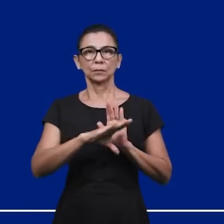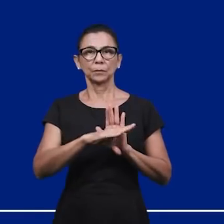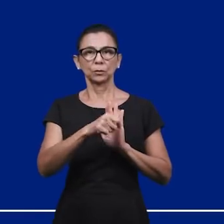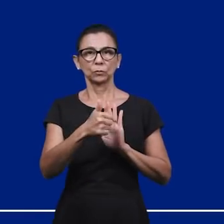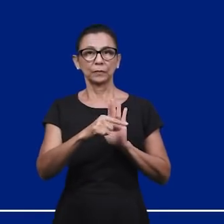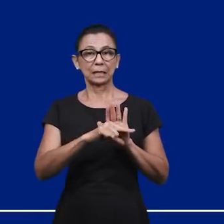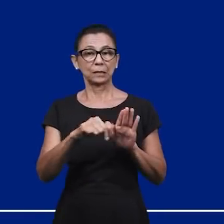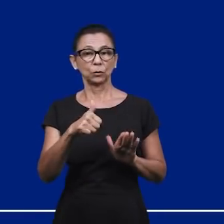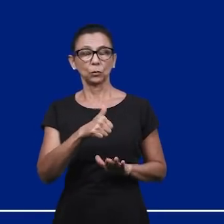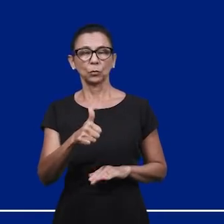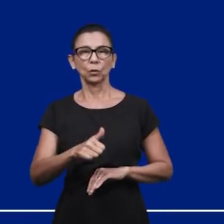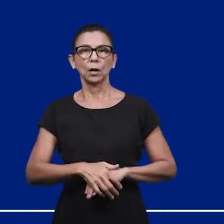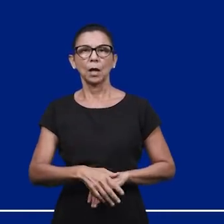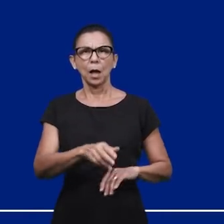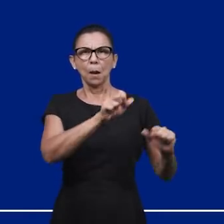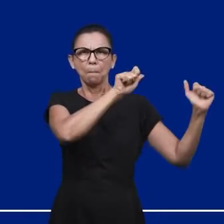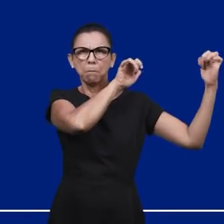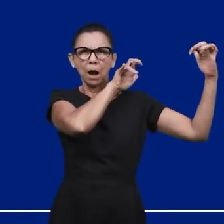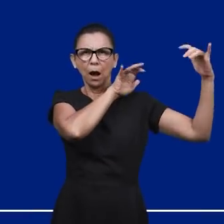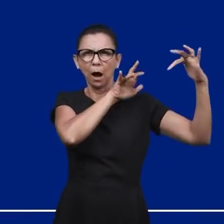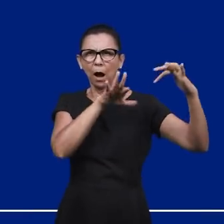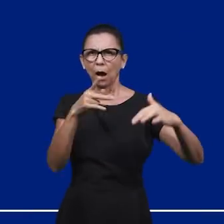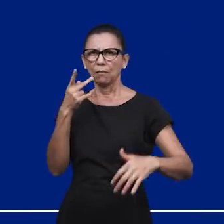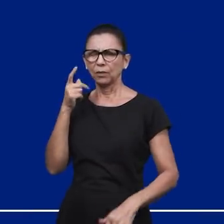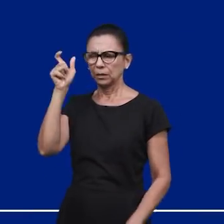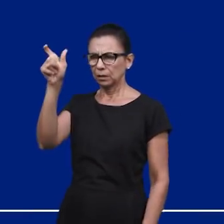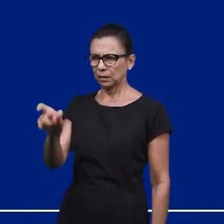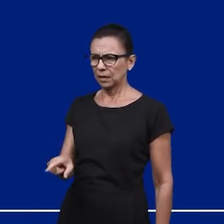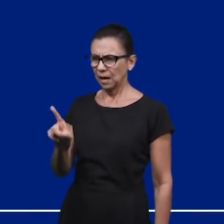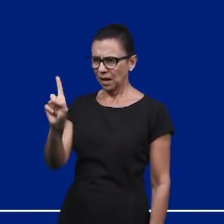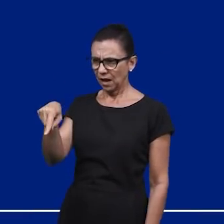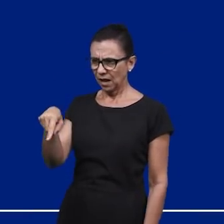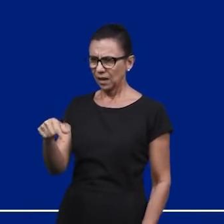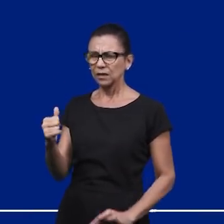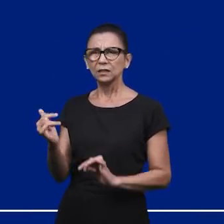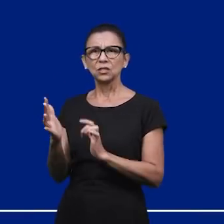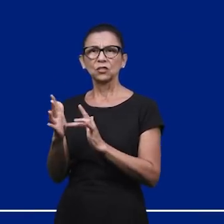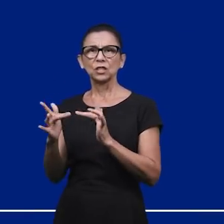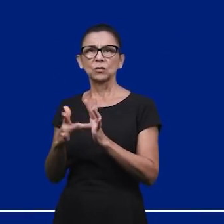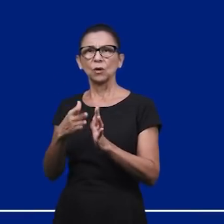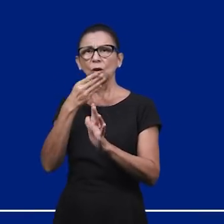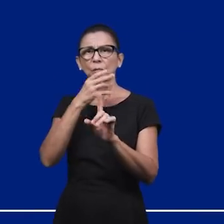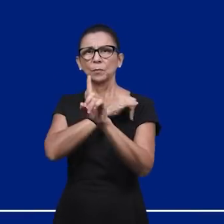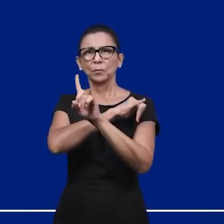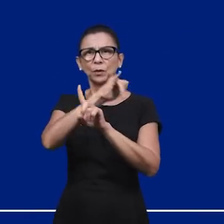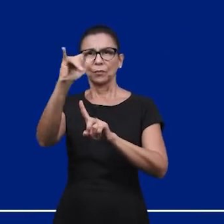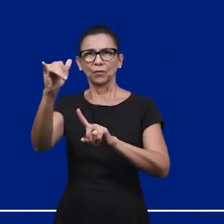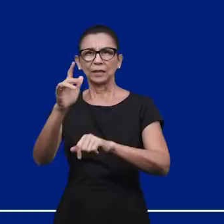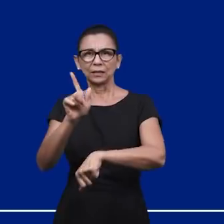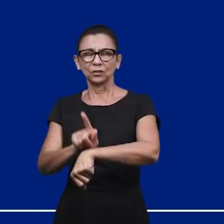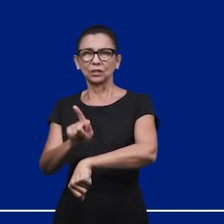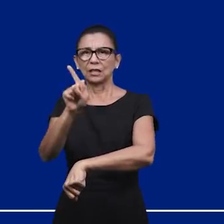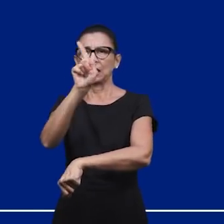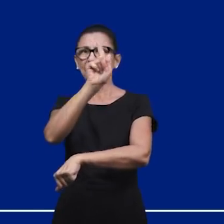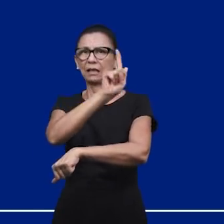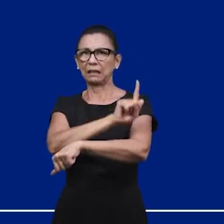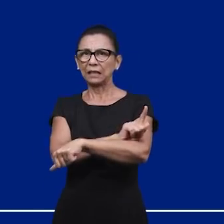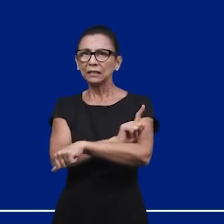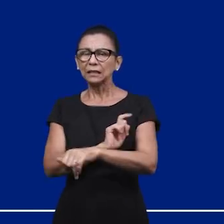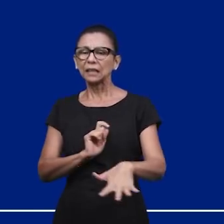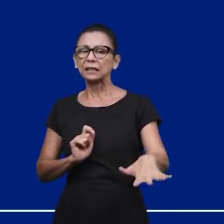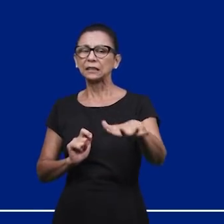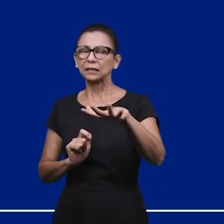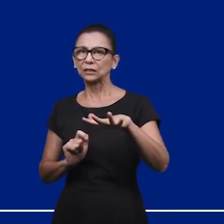e a multidão dizia: este é Jesus, o profeta de Nazaré da Galileia, né? Exatamente.